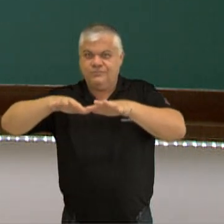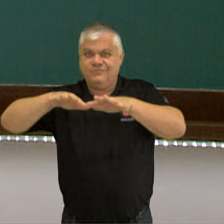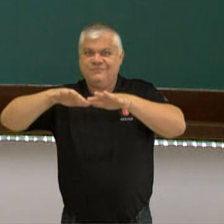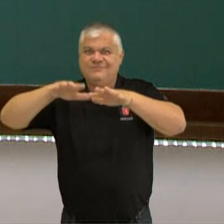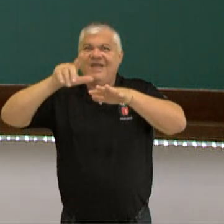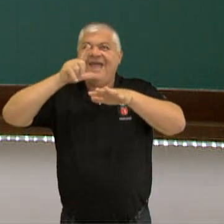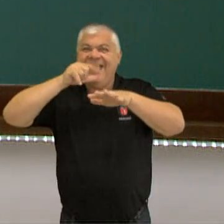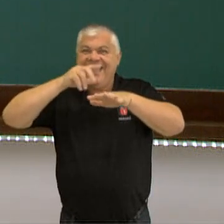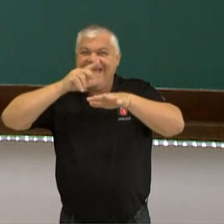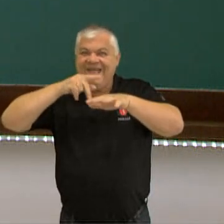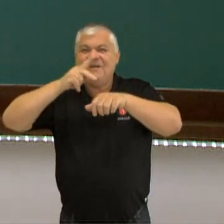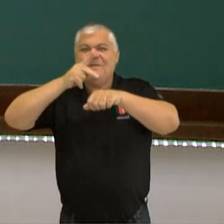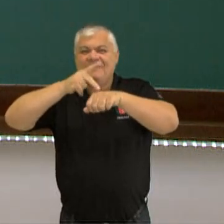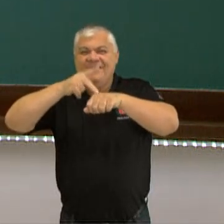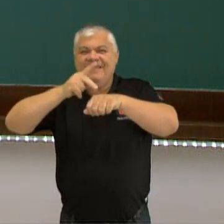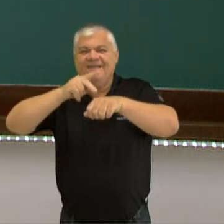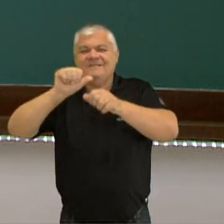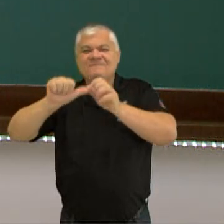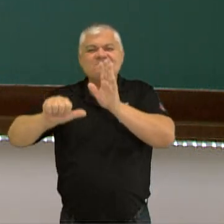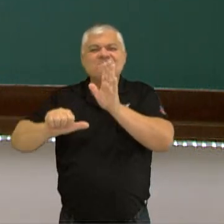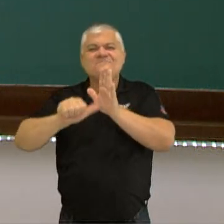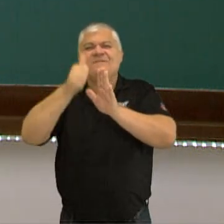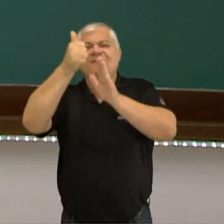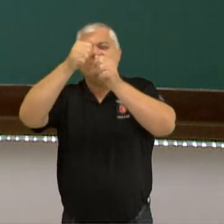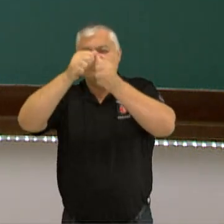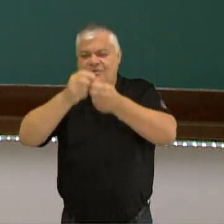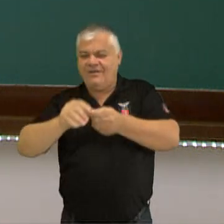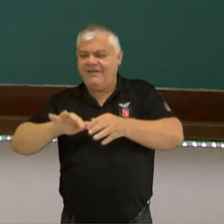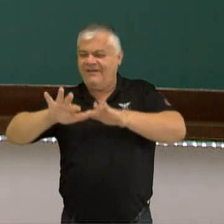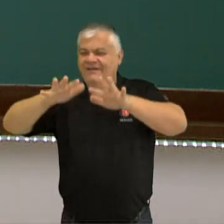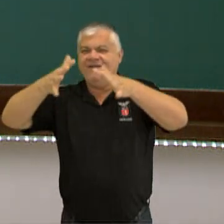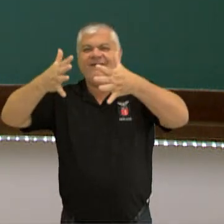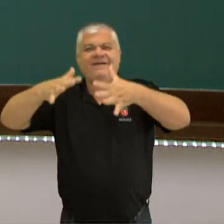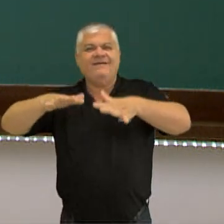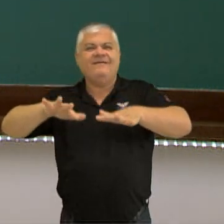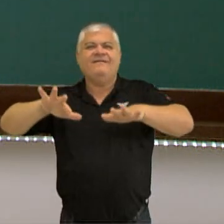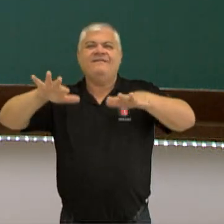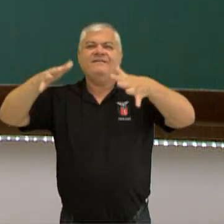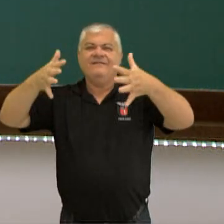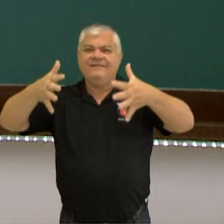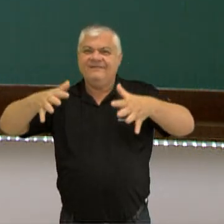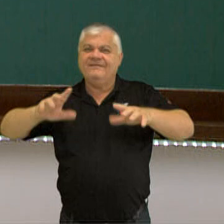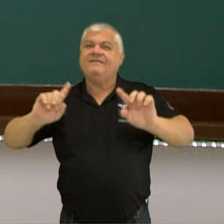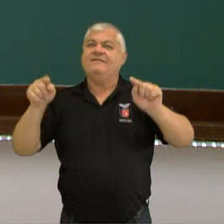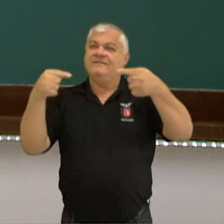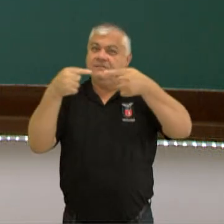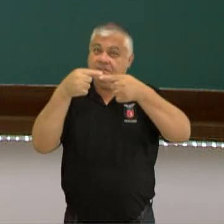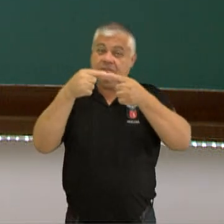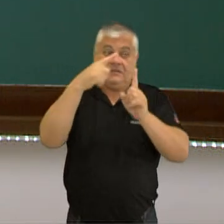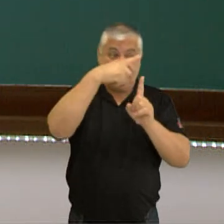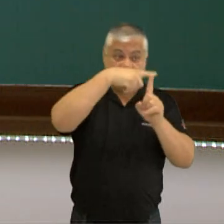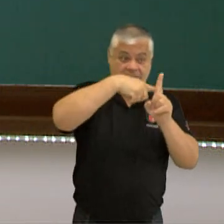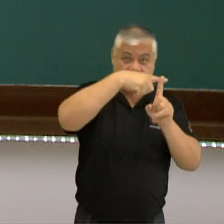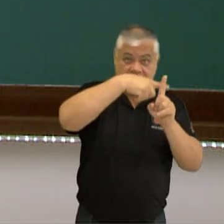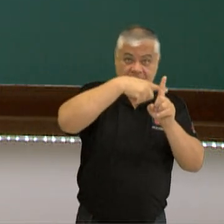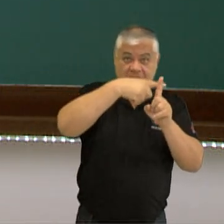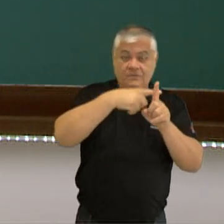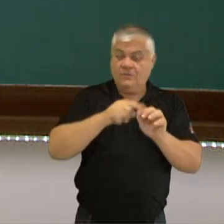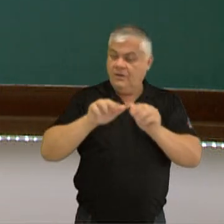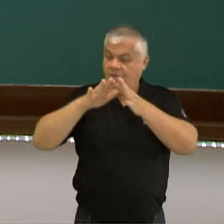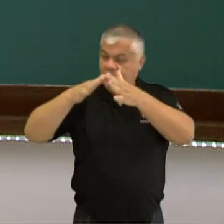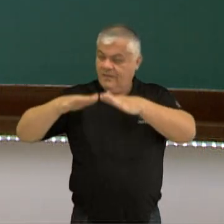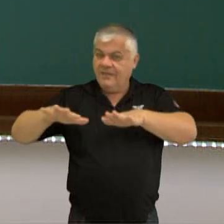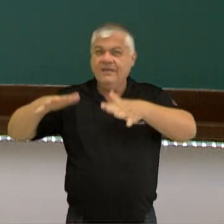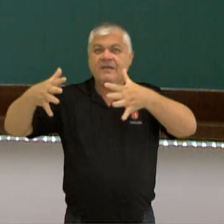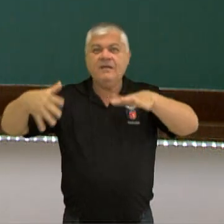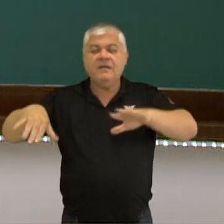sólida e formou os primeiros oceanos. Então, essa é a relação da temperatura com a formação dos oceanos. Como